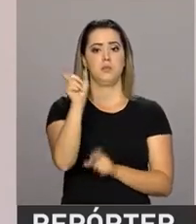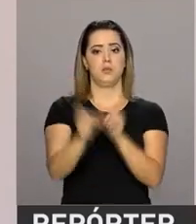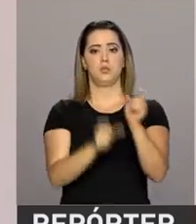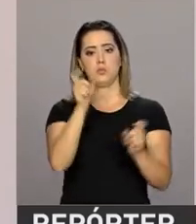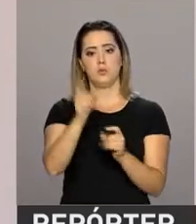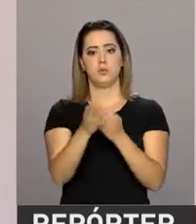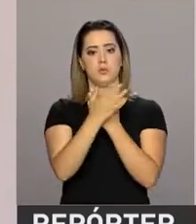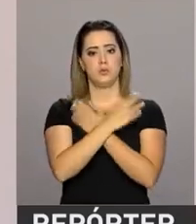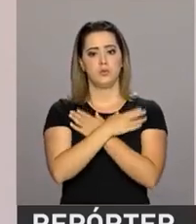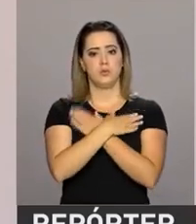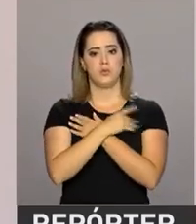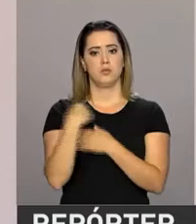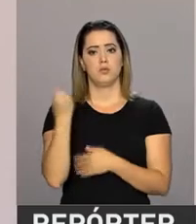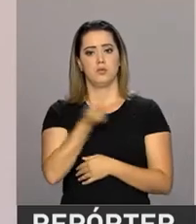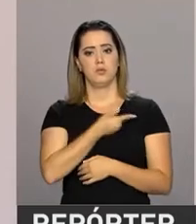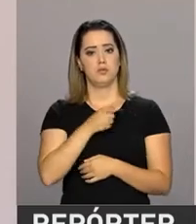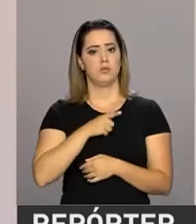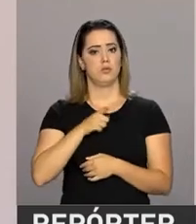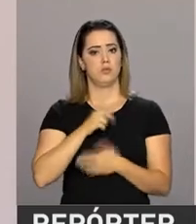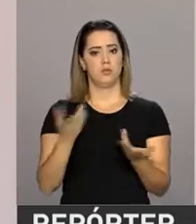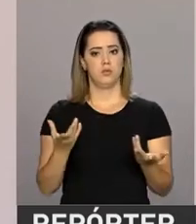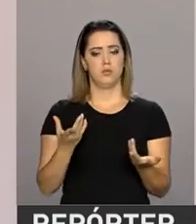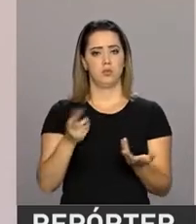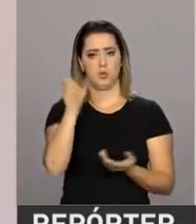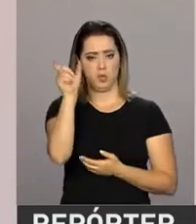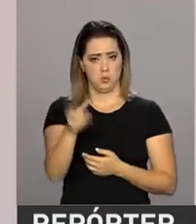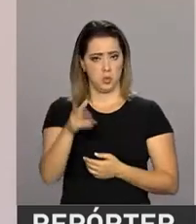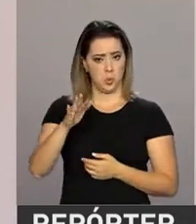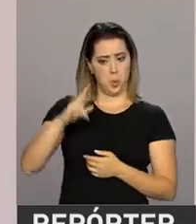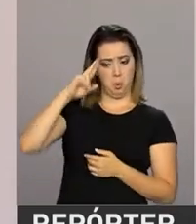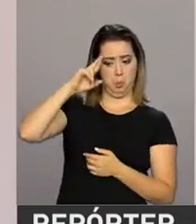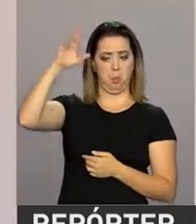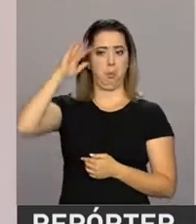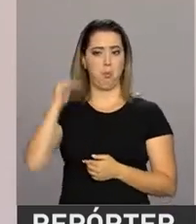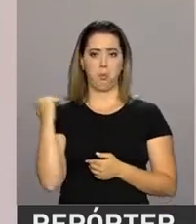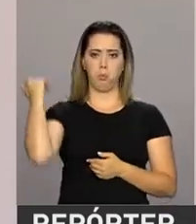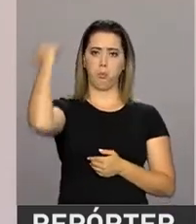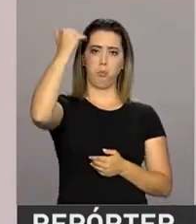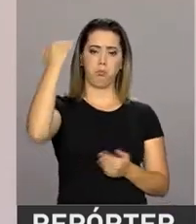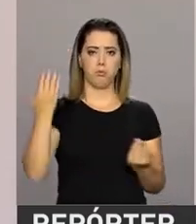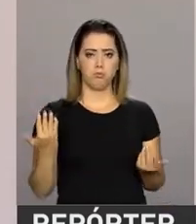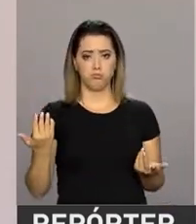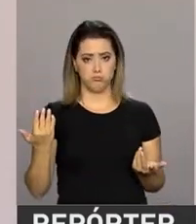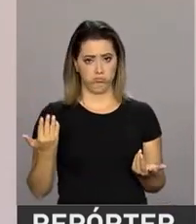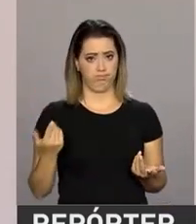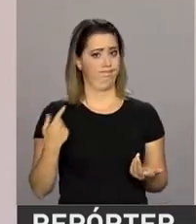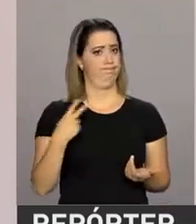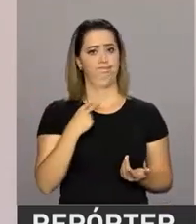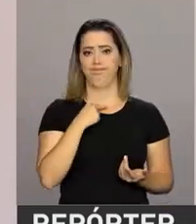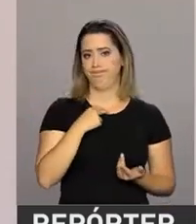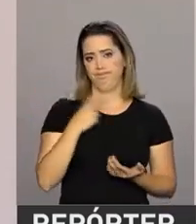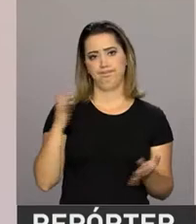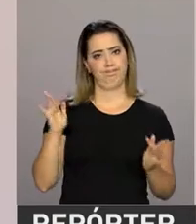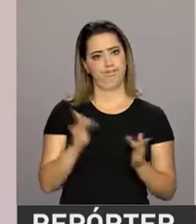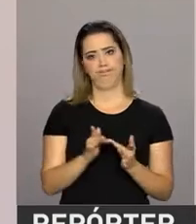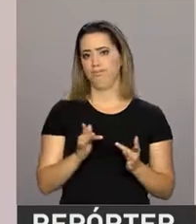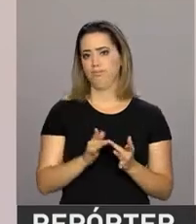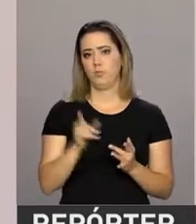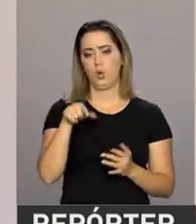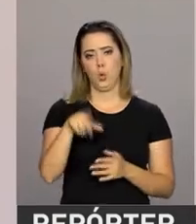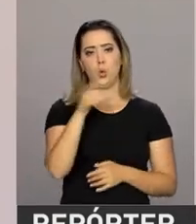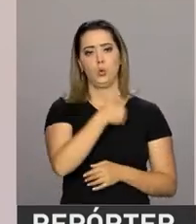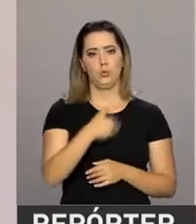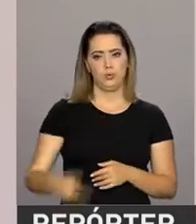no brasil e nós temos marajás no executivo no executivo legislativo judiciário e isso é inaceitável a medida do governo